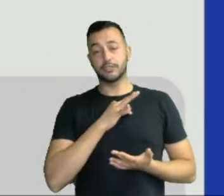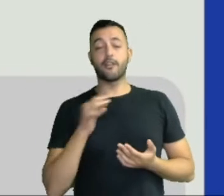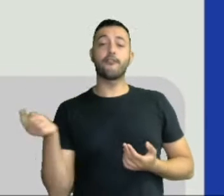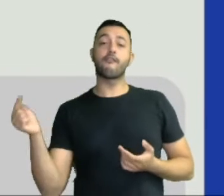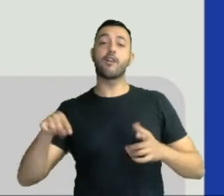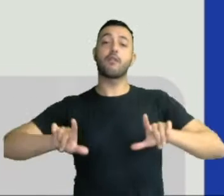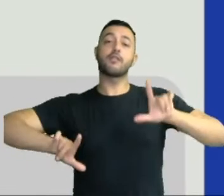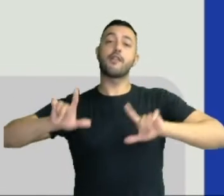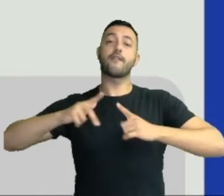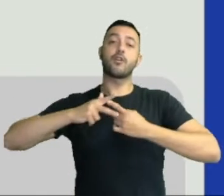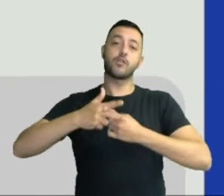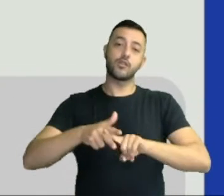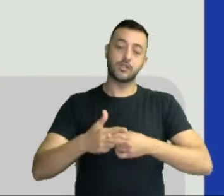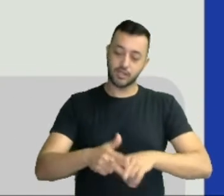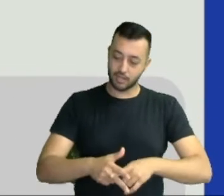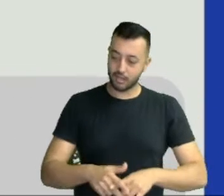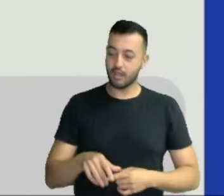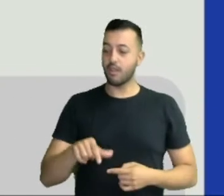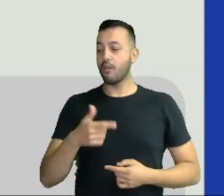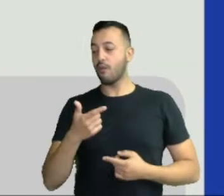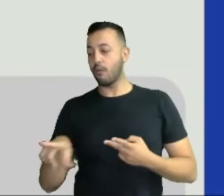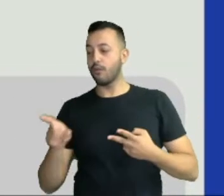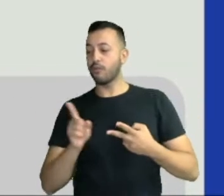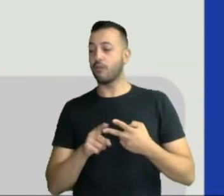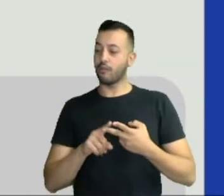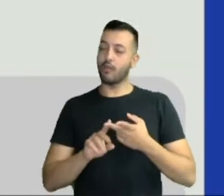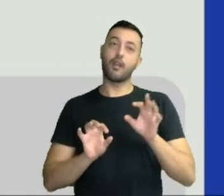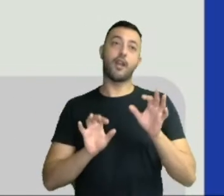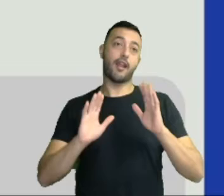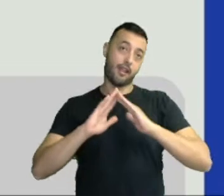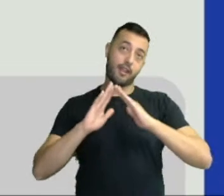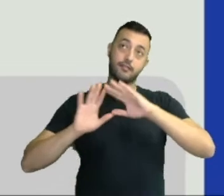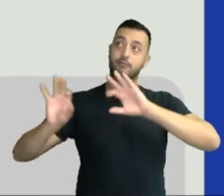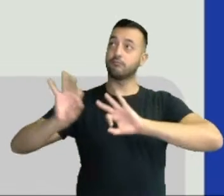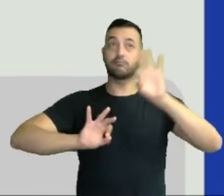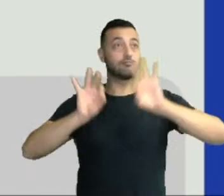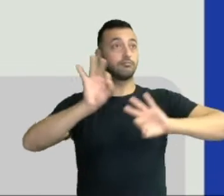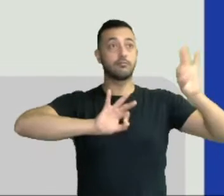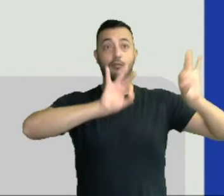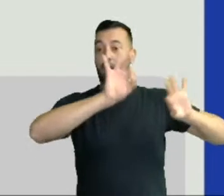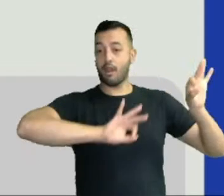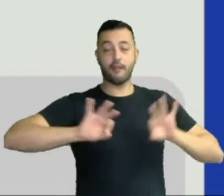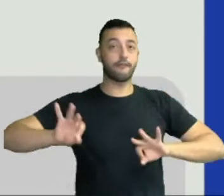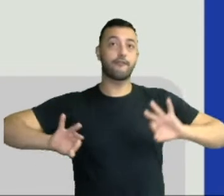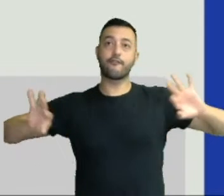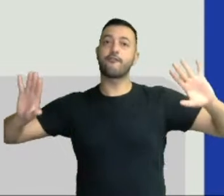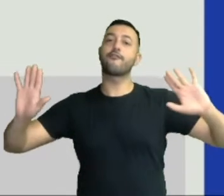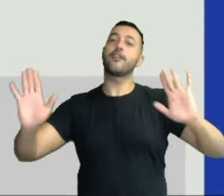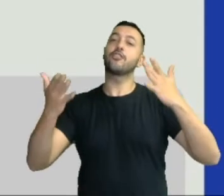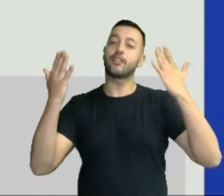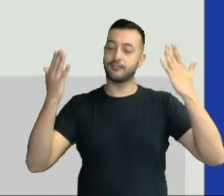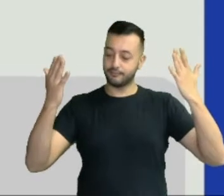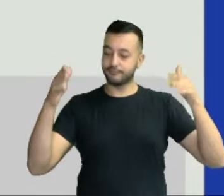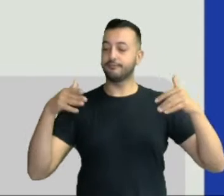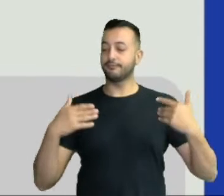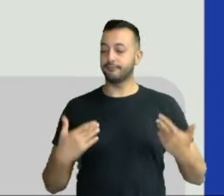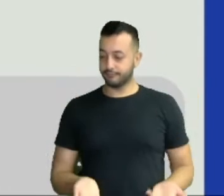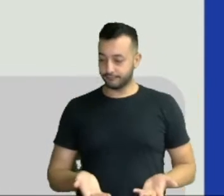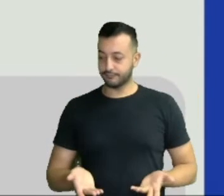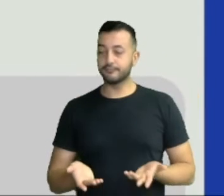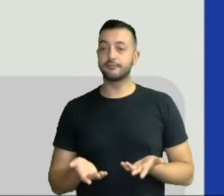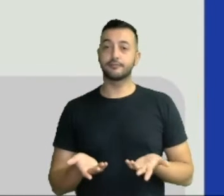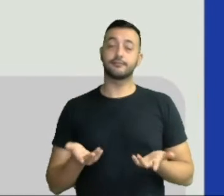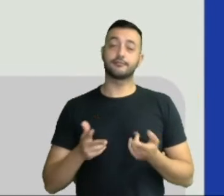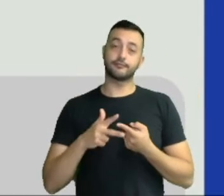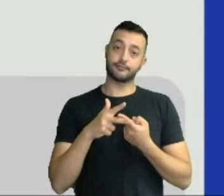consertar a televisão. E vamos arreglar la casa para la fiesta é que a gente vai arrumar a casa para a festa. Então, no sentido